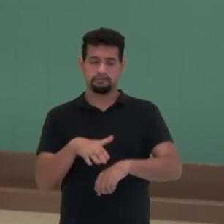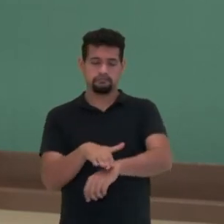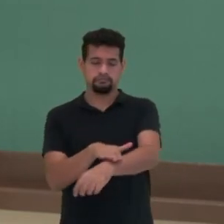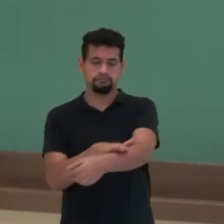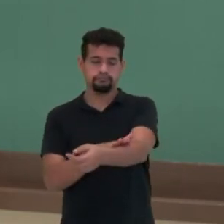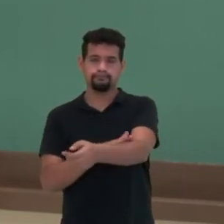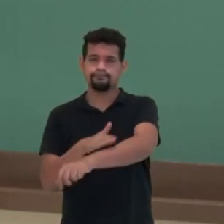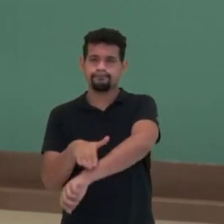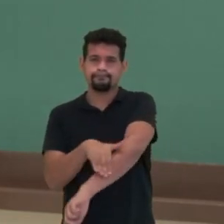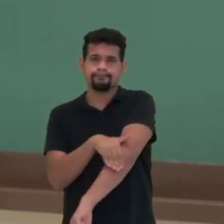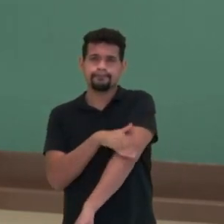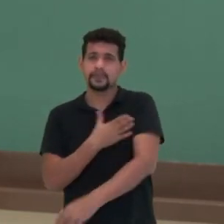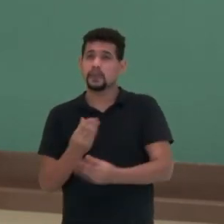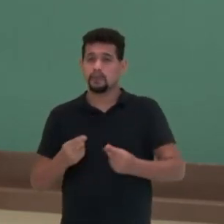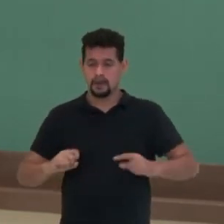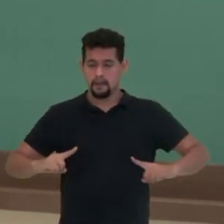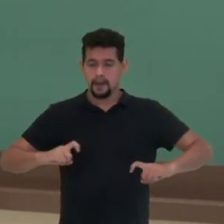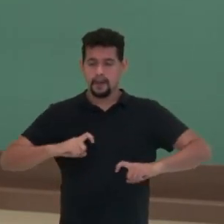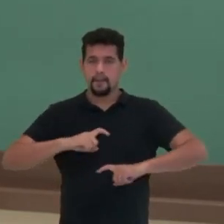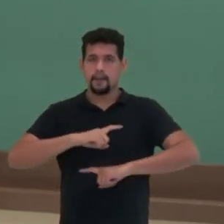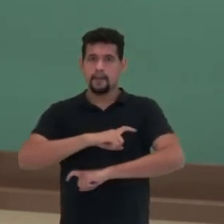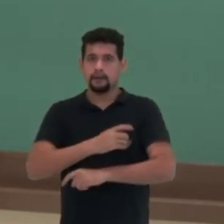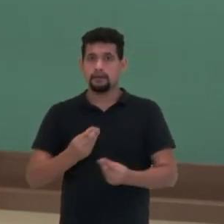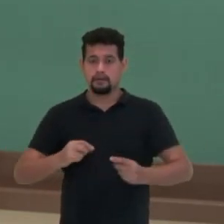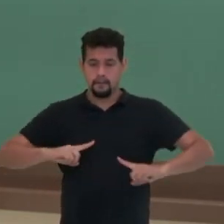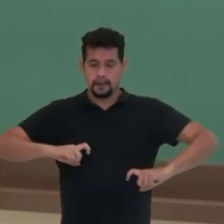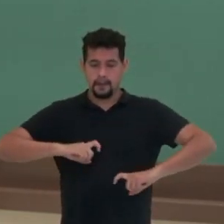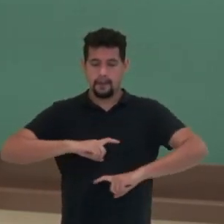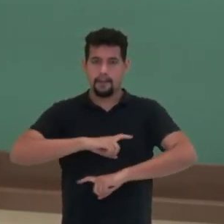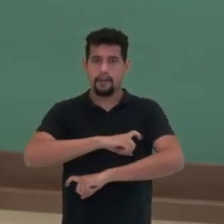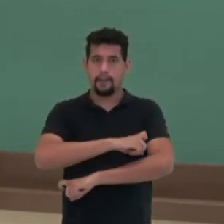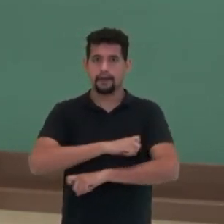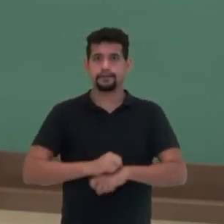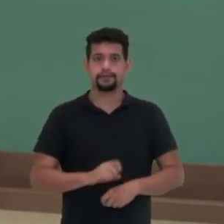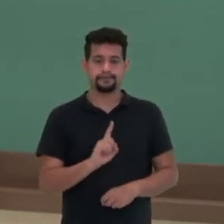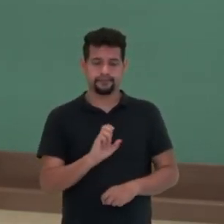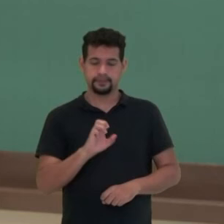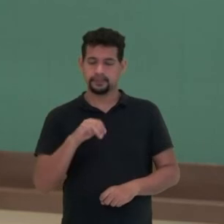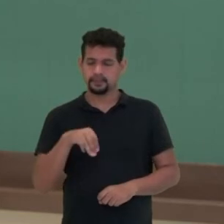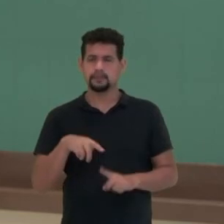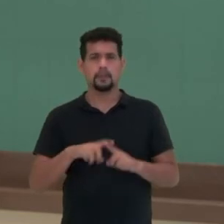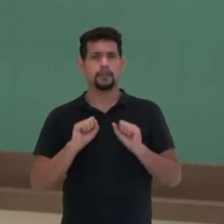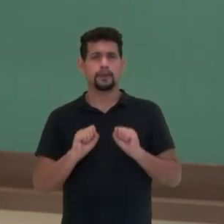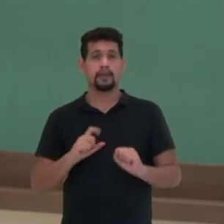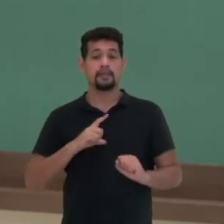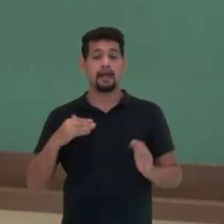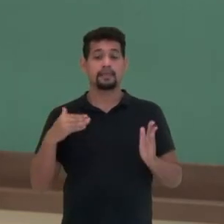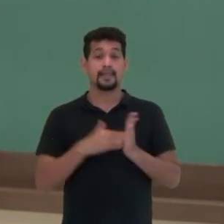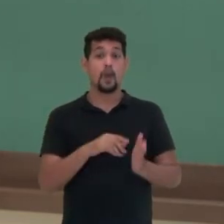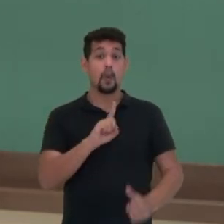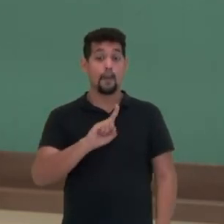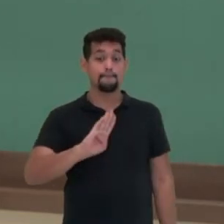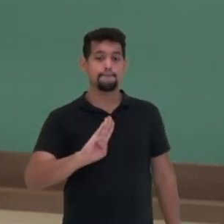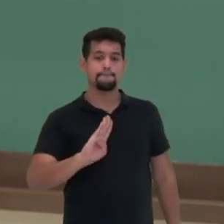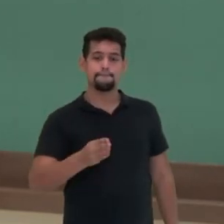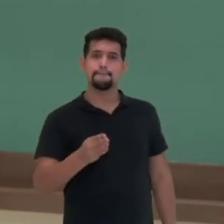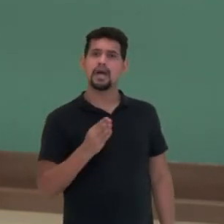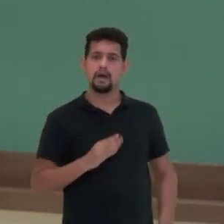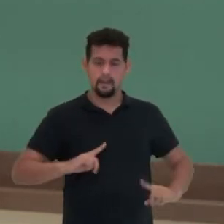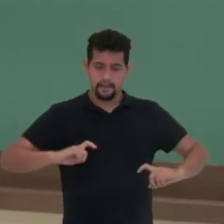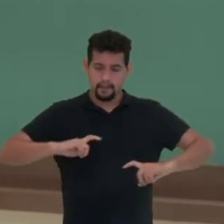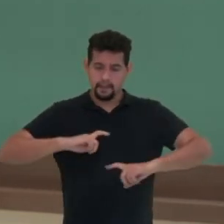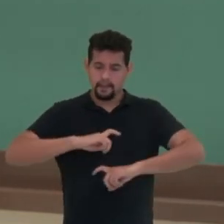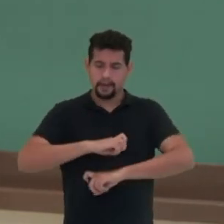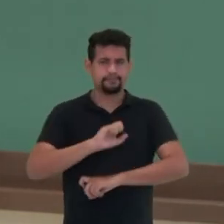pele várias bactérias, olha para vocês verem. 1 centímetro quadrado pode ter até 1 bilhão de